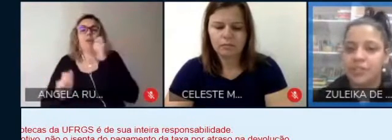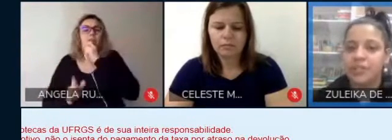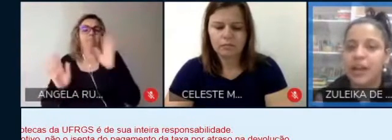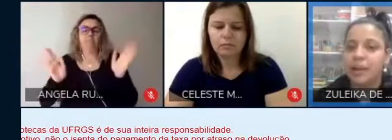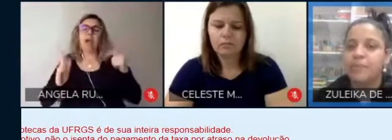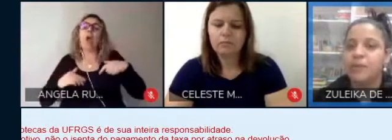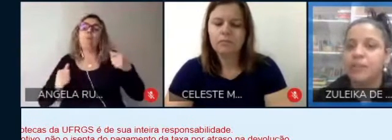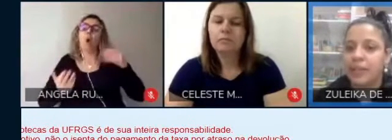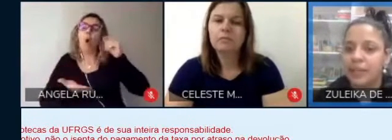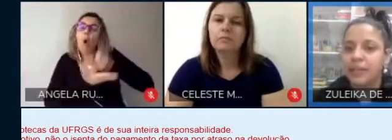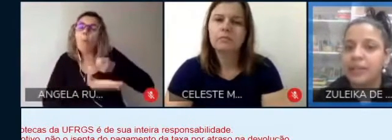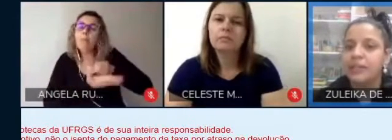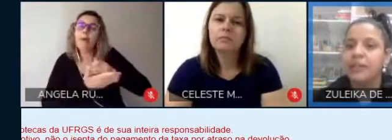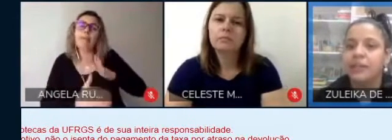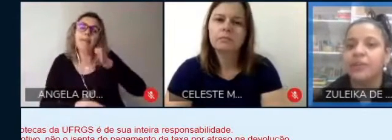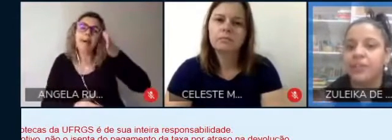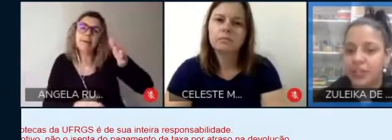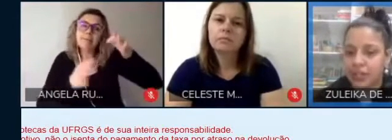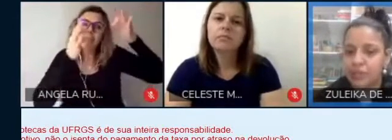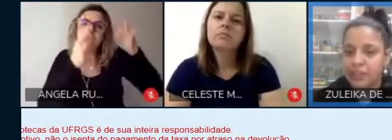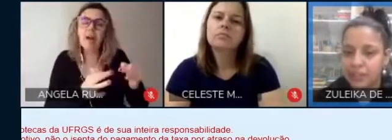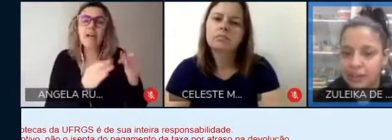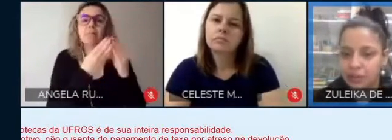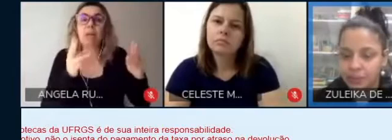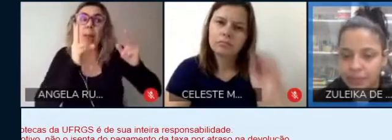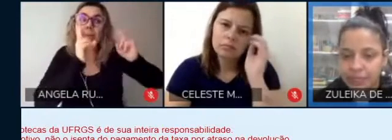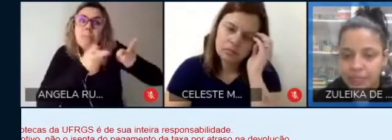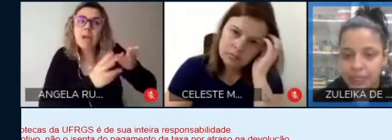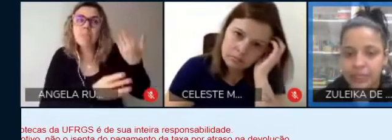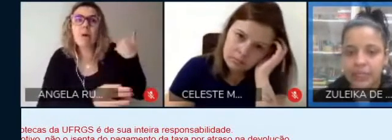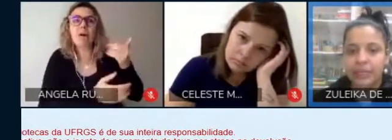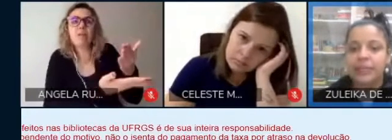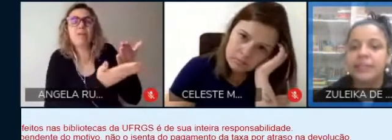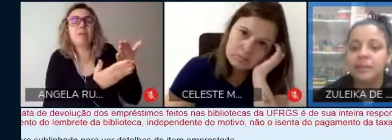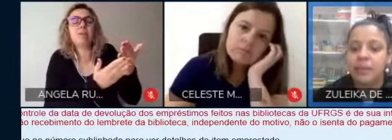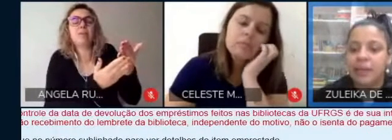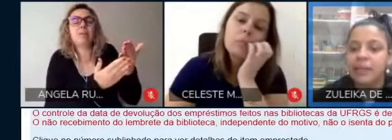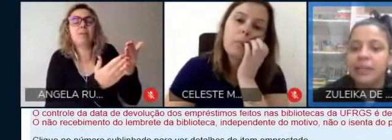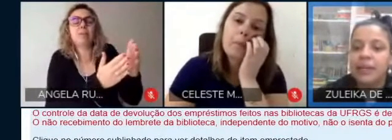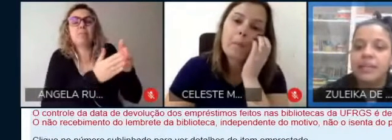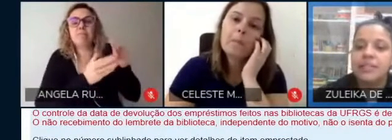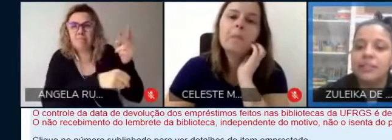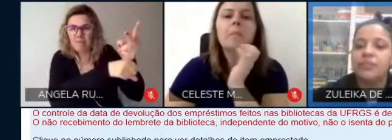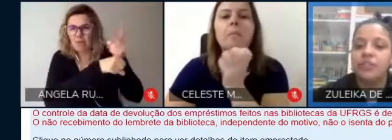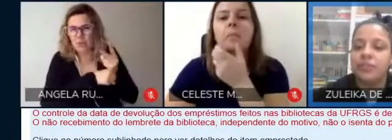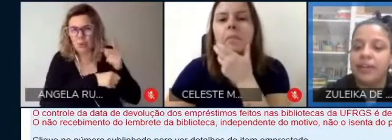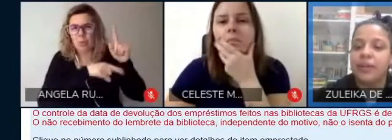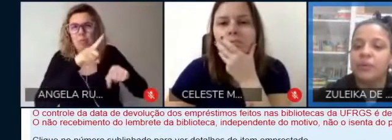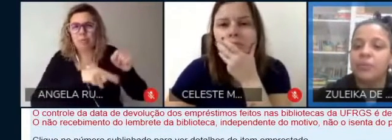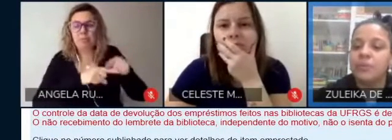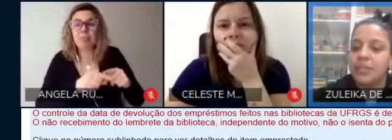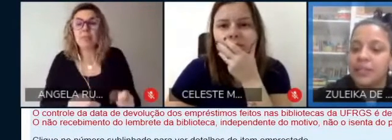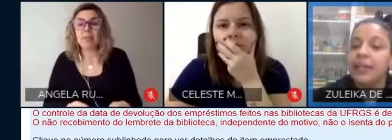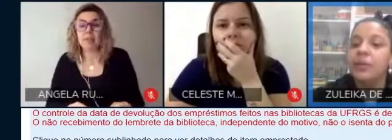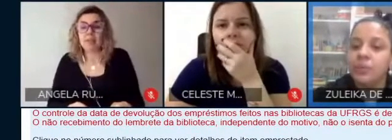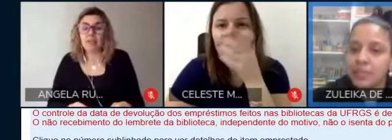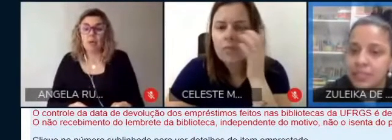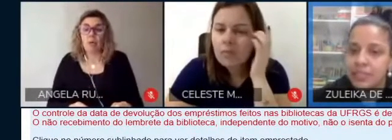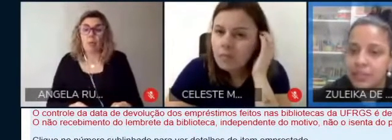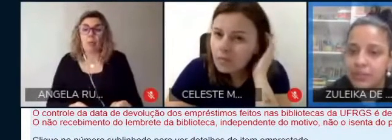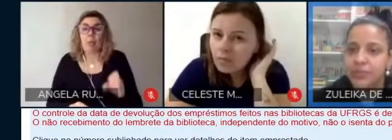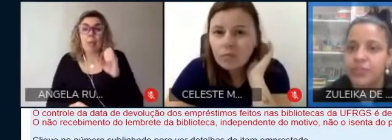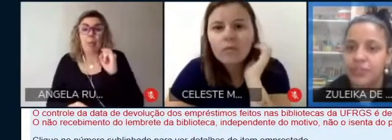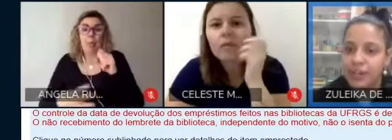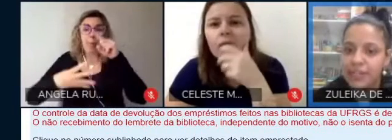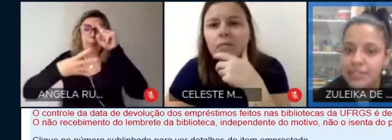tenho que me dirigir à biblioteca em que eu retirei o material. E também, se